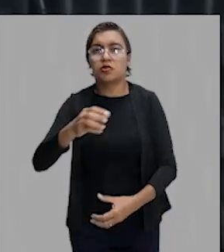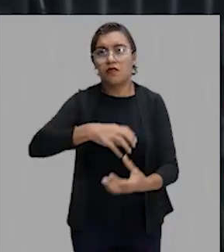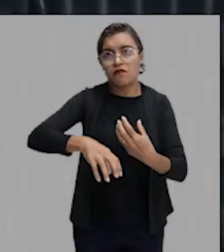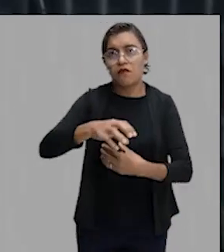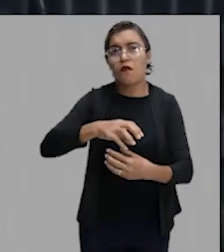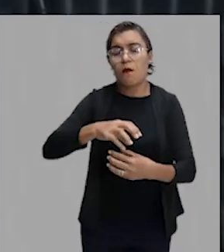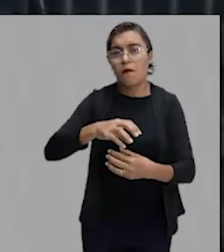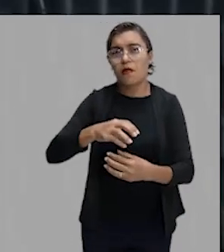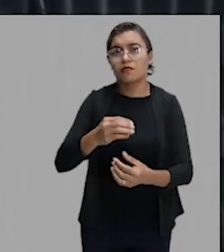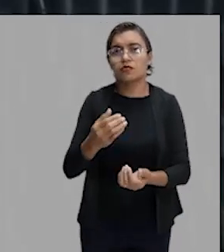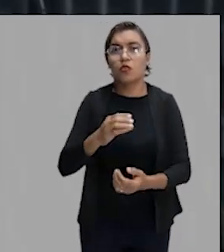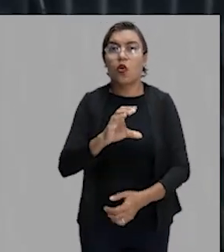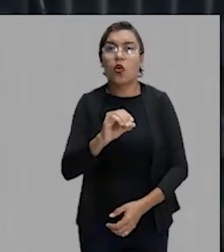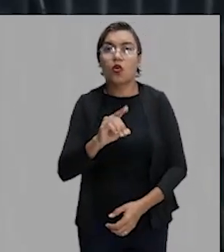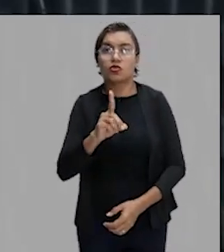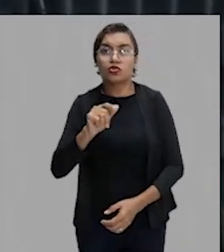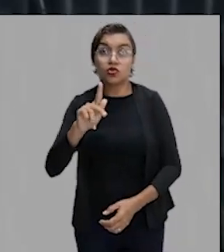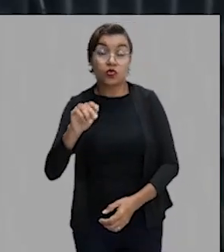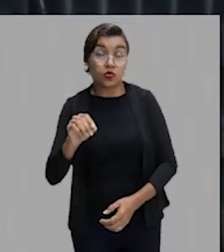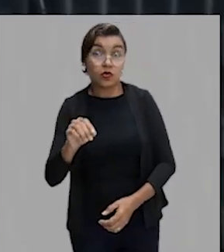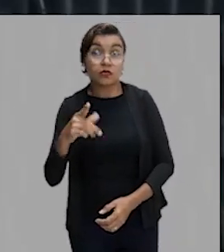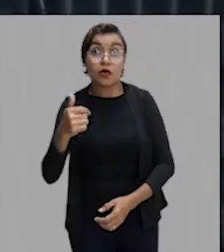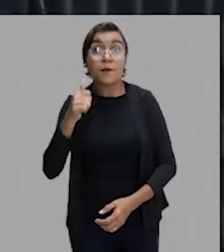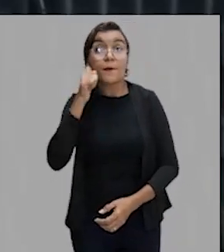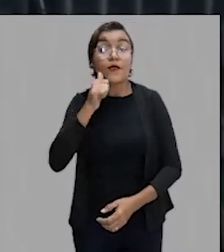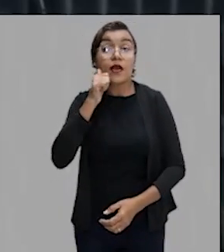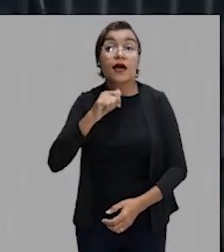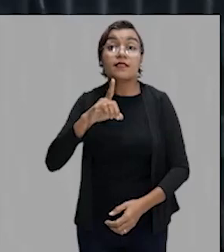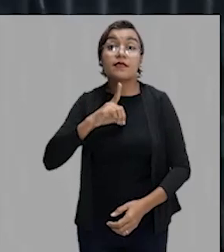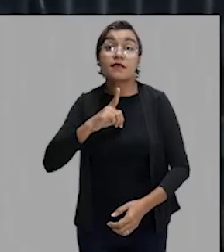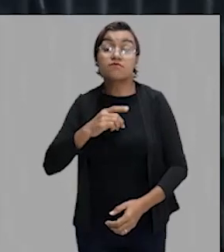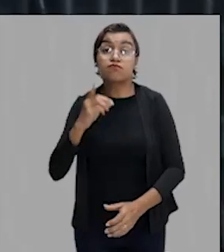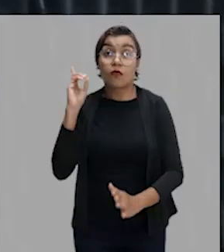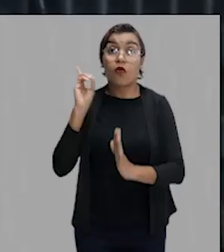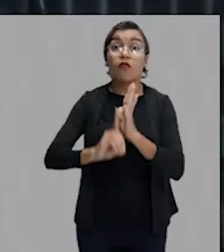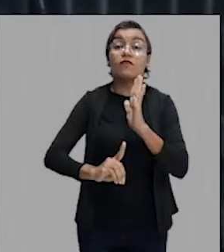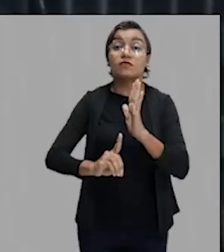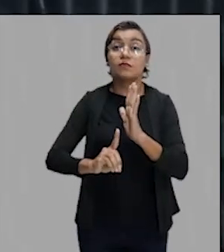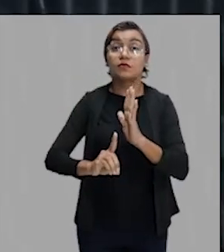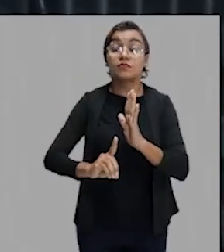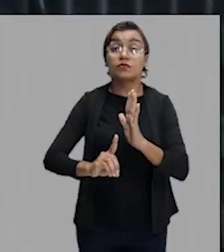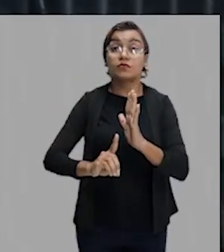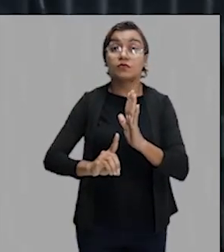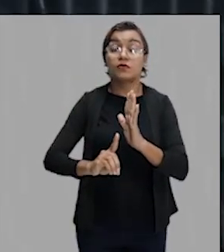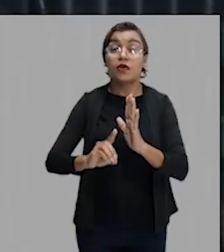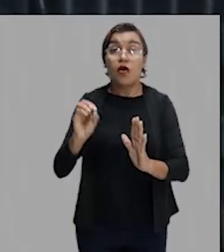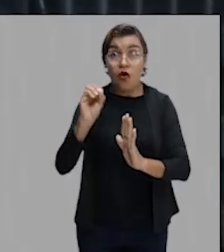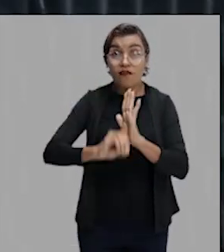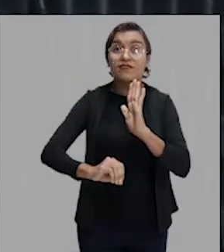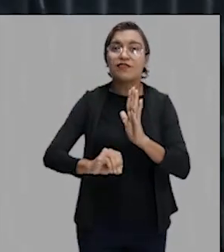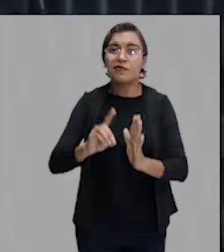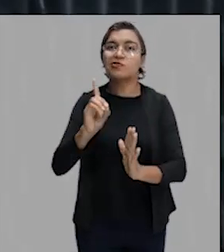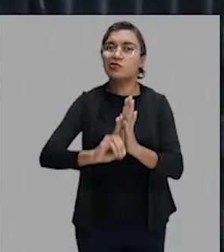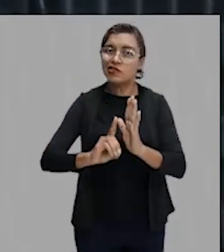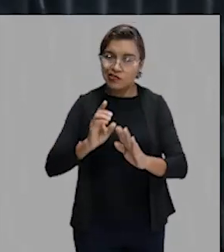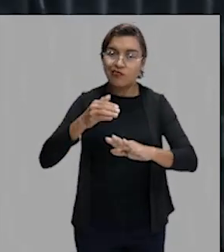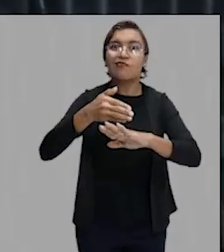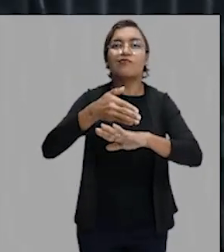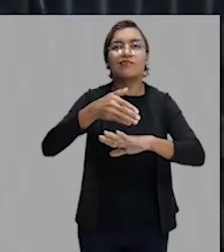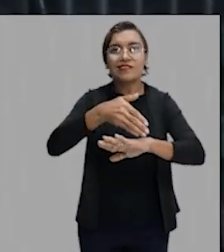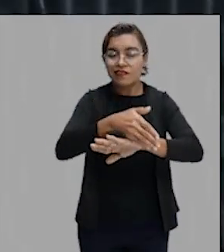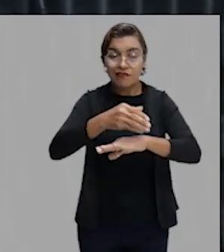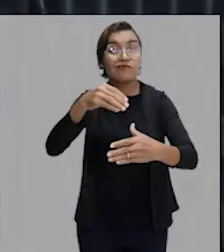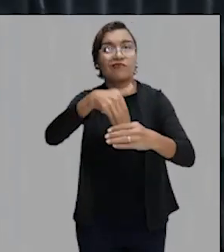34 a Constituição, é que as mulheres têm oficialmente no Brasil o direito ao voto e à participação política,